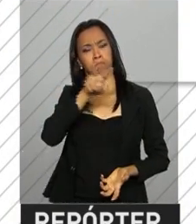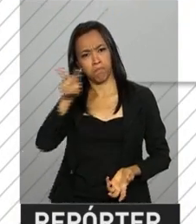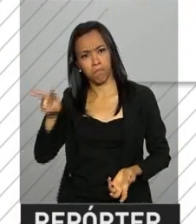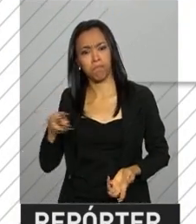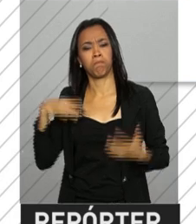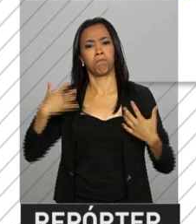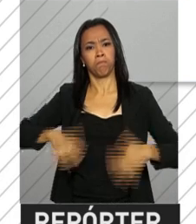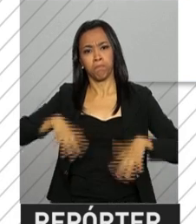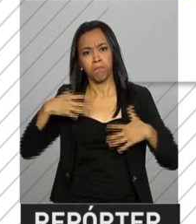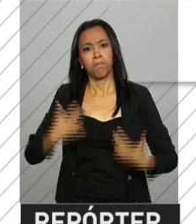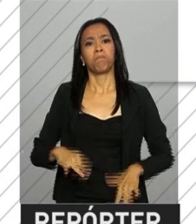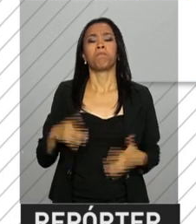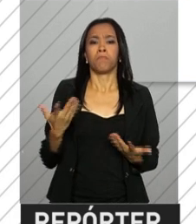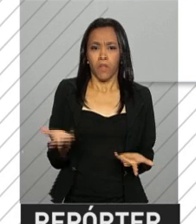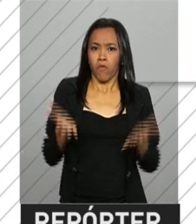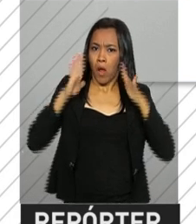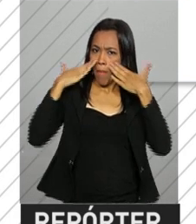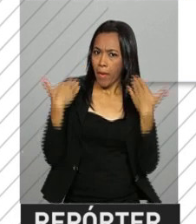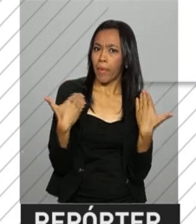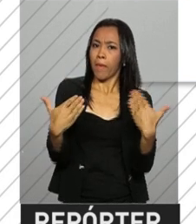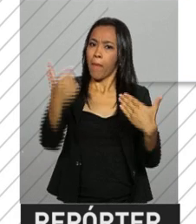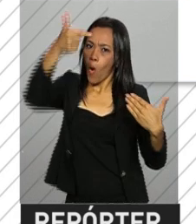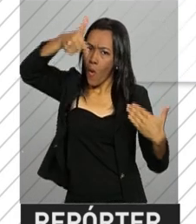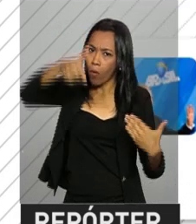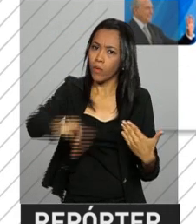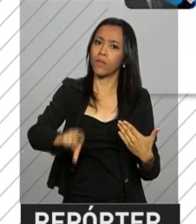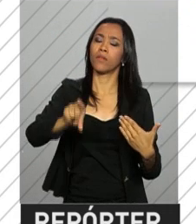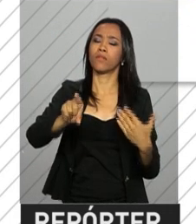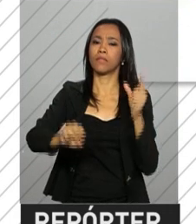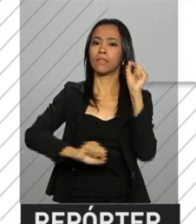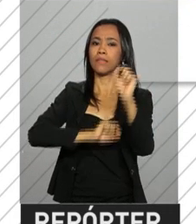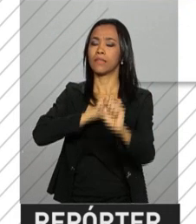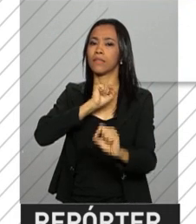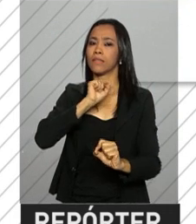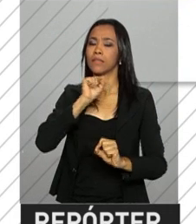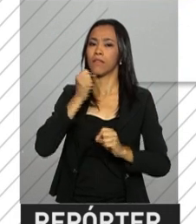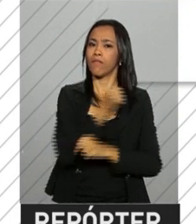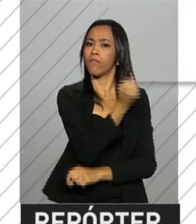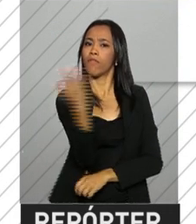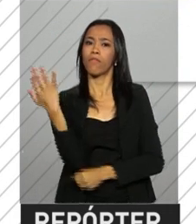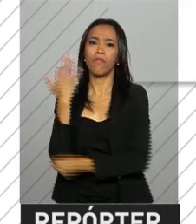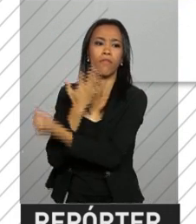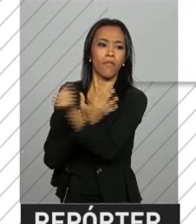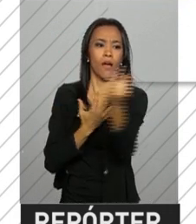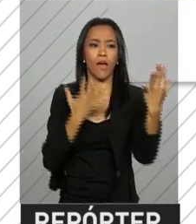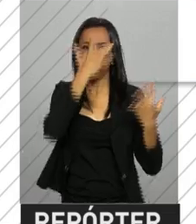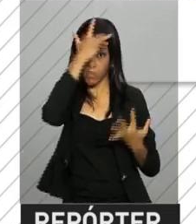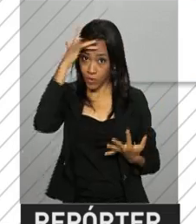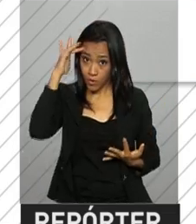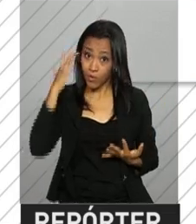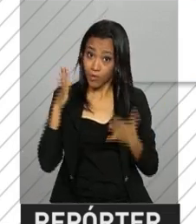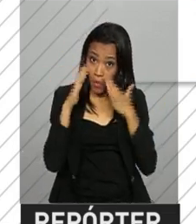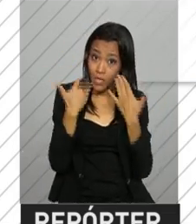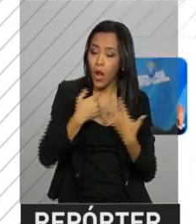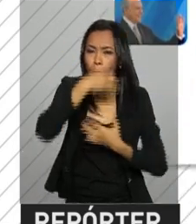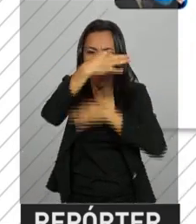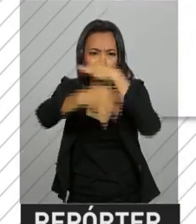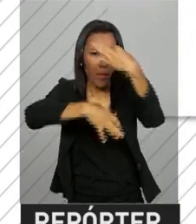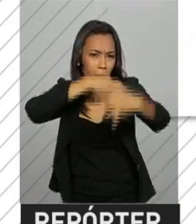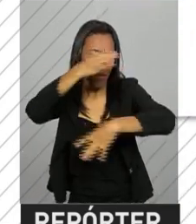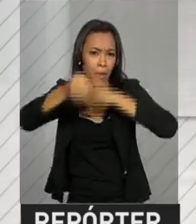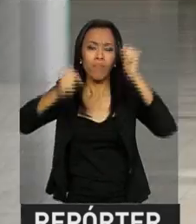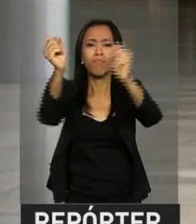democracia foram expressadas mais uma vez e milhares de cidadãos expressaram suas ideias de